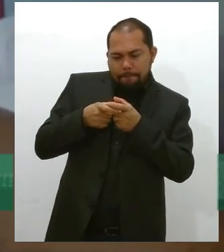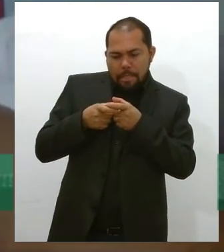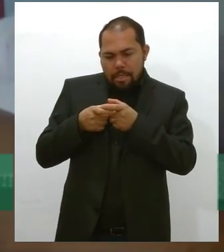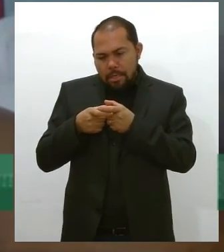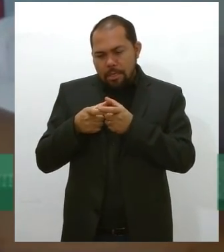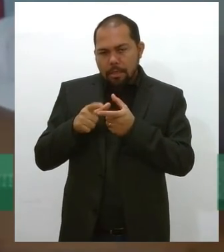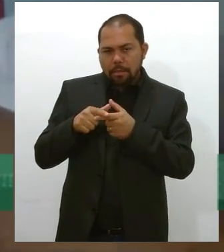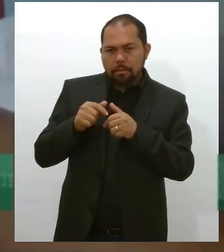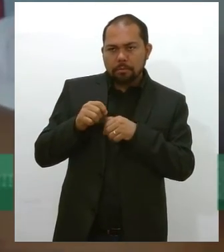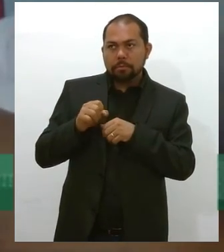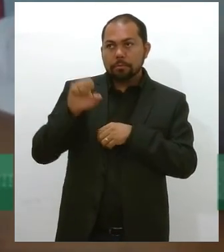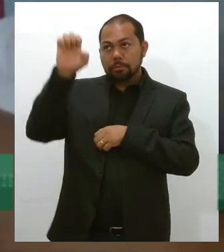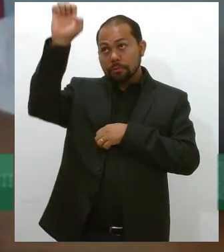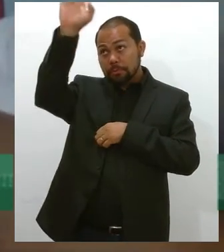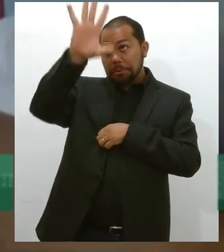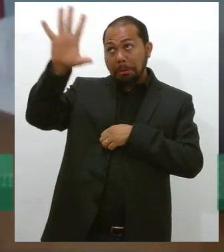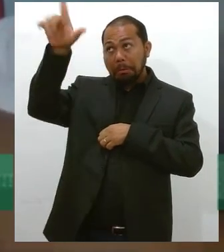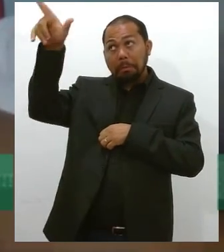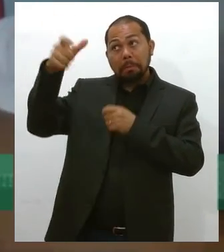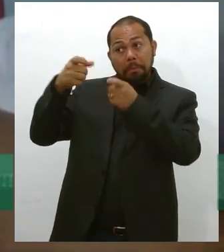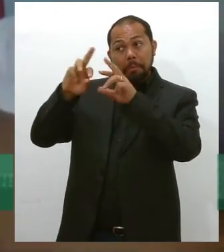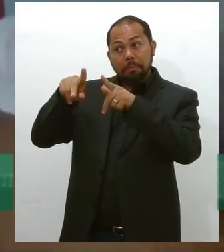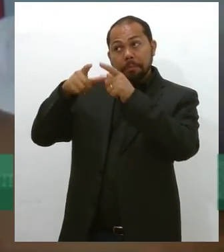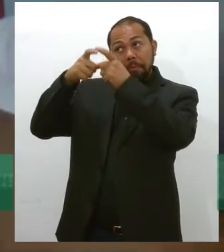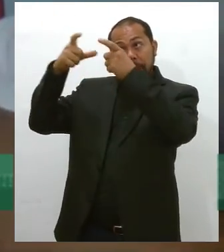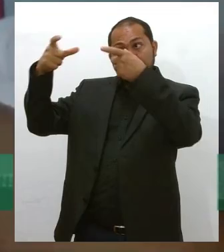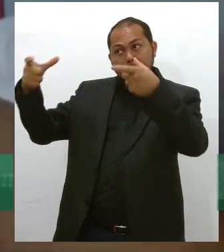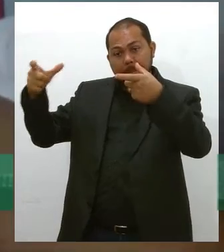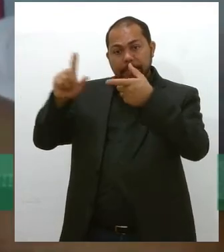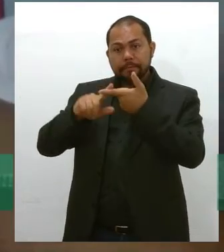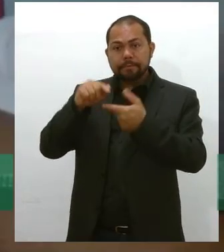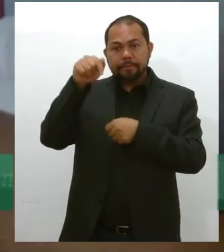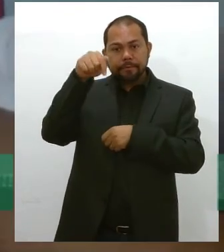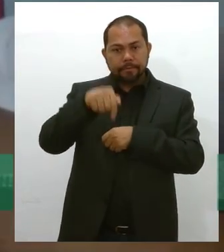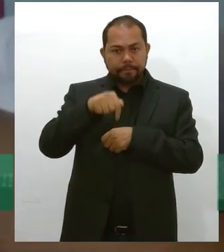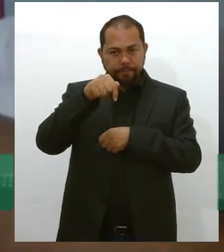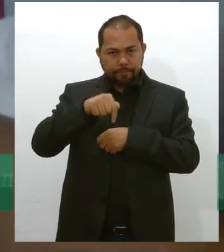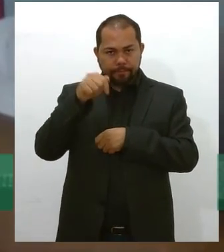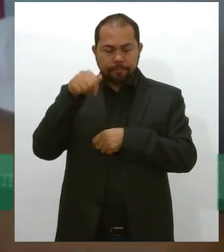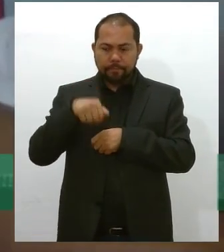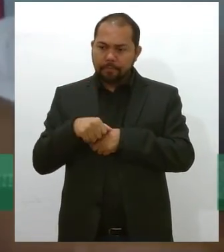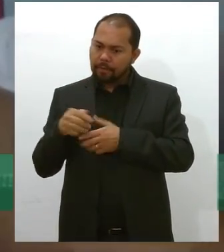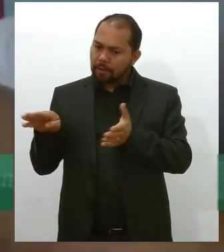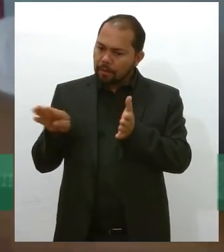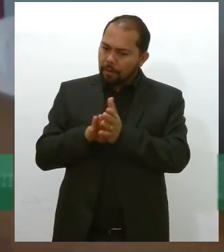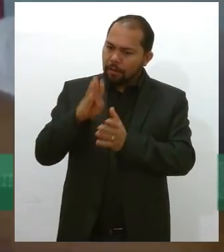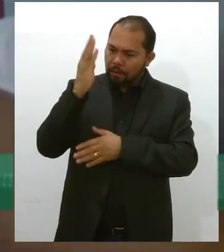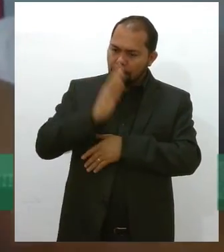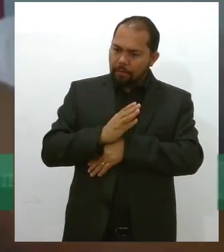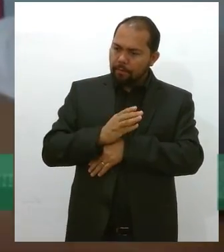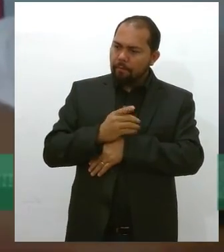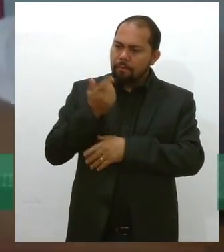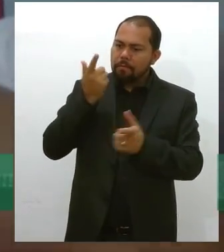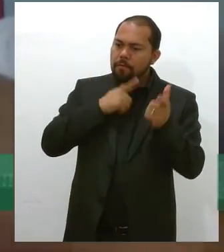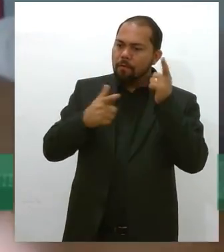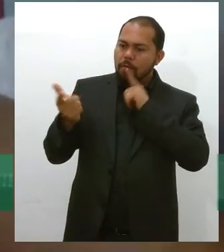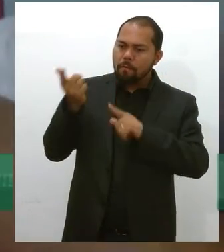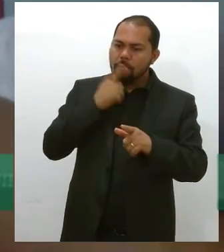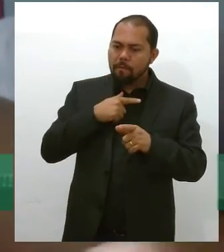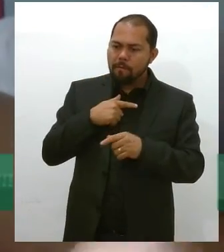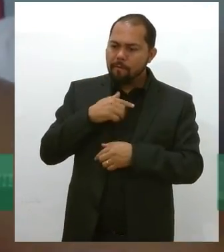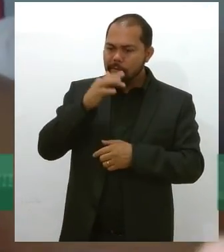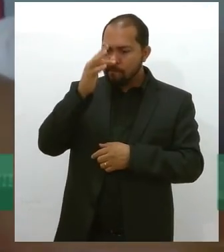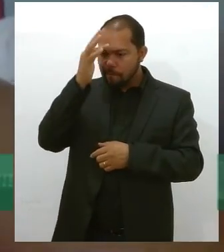vai chegando e sim, ele vai conseguindo alguns fiéis, alguns adeptos. Obviamente toda religião uma hora tem que